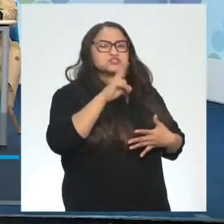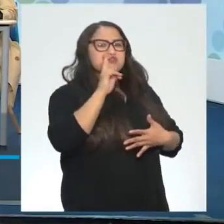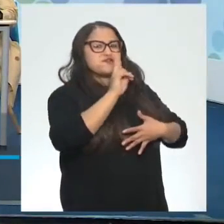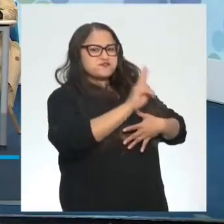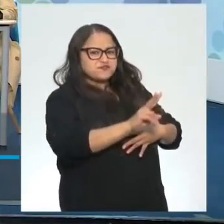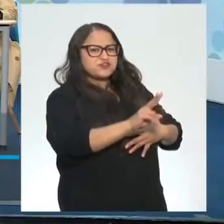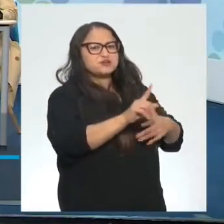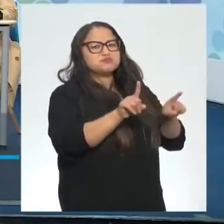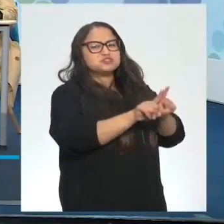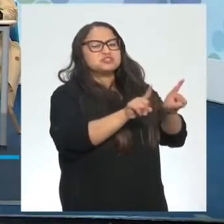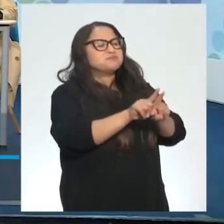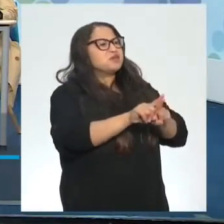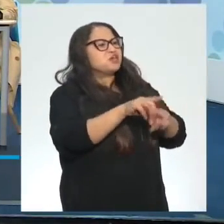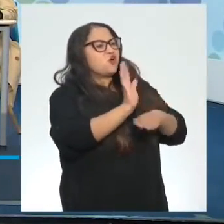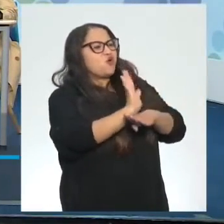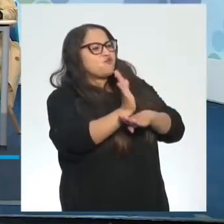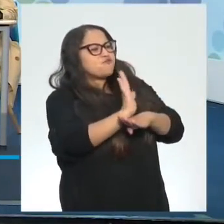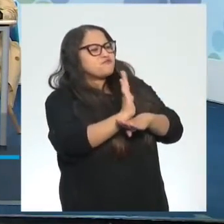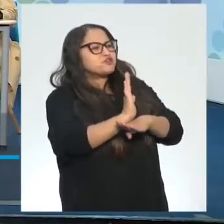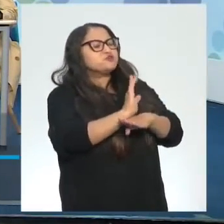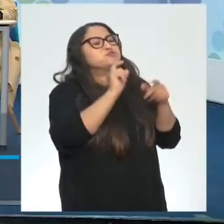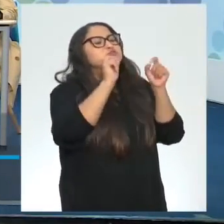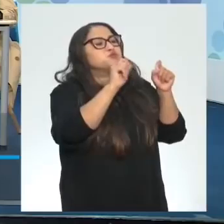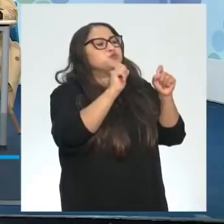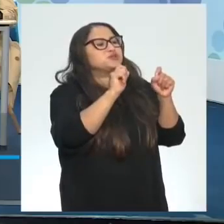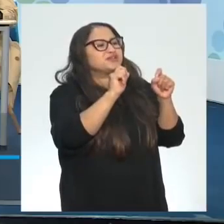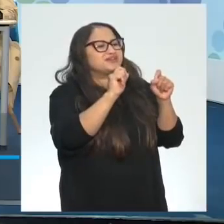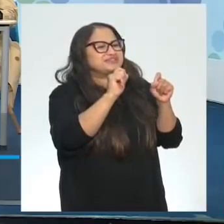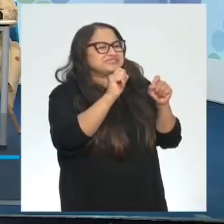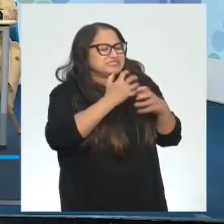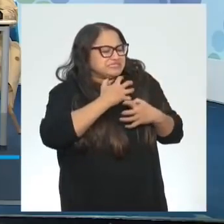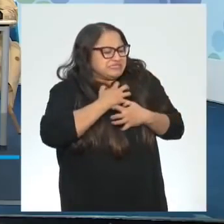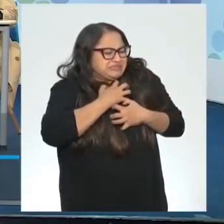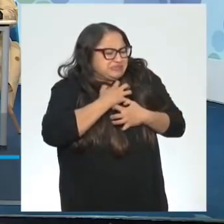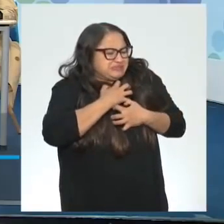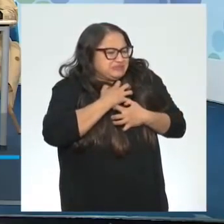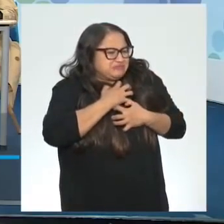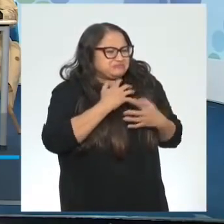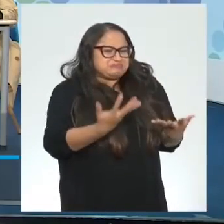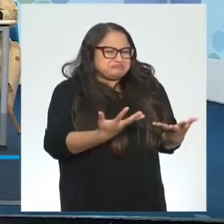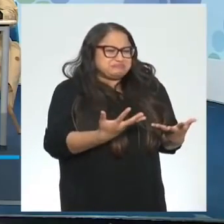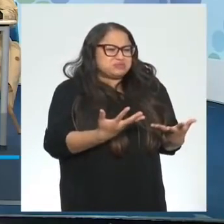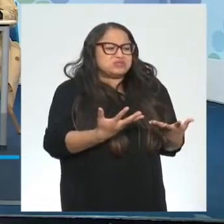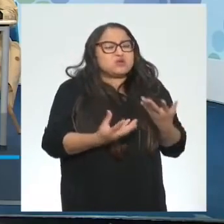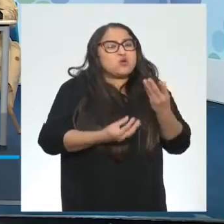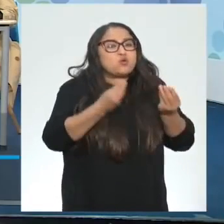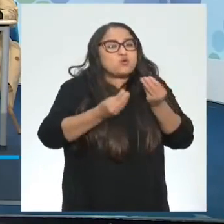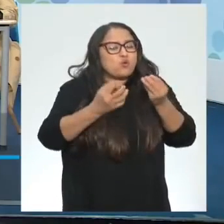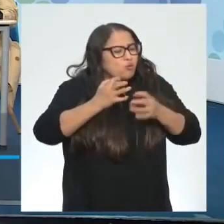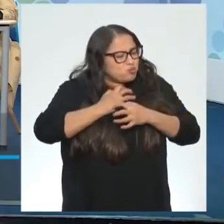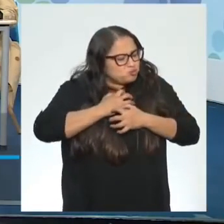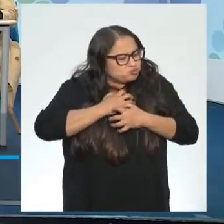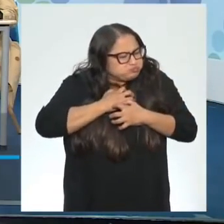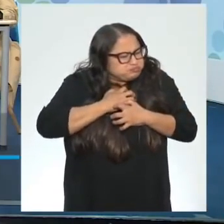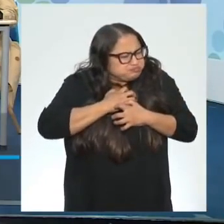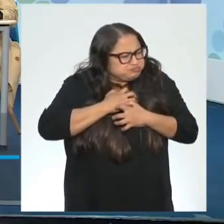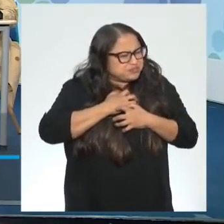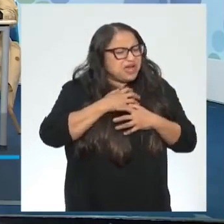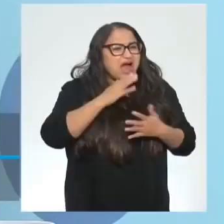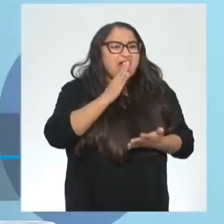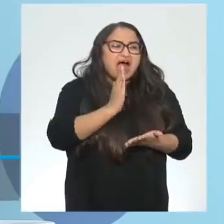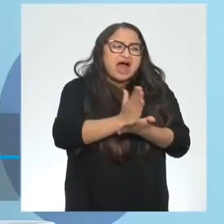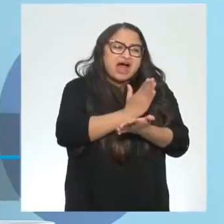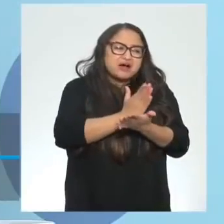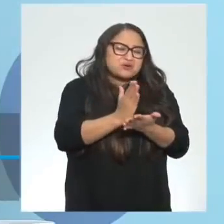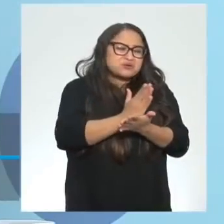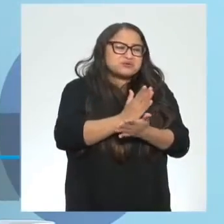documentário ou filmes, a questão dos traumas do pós-guerra. Esses traumas, muitas vezes, fazem com